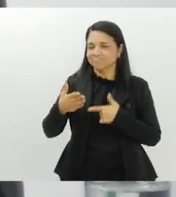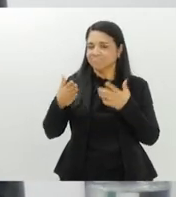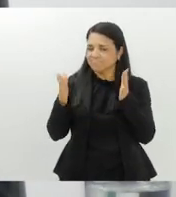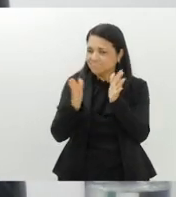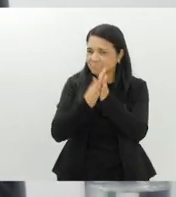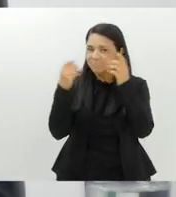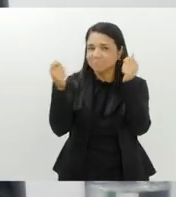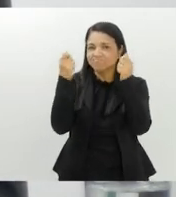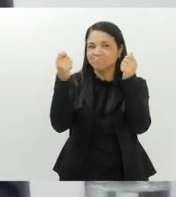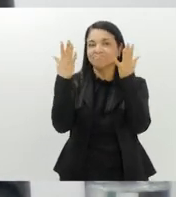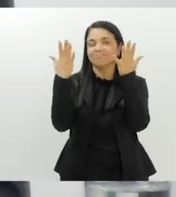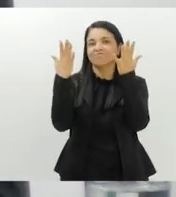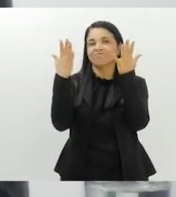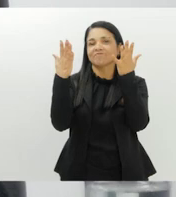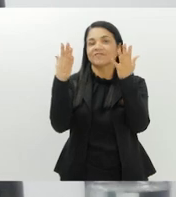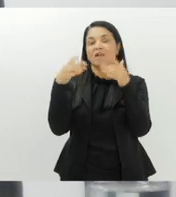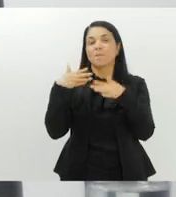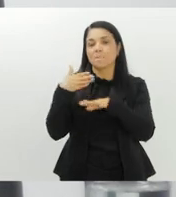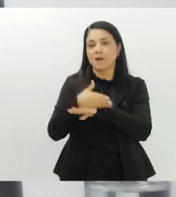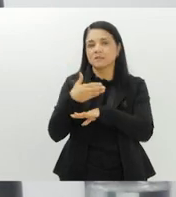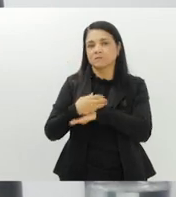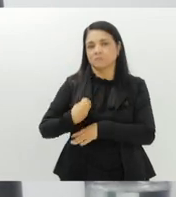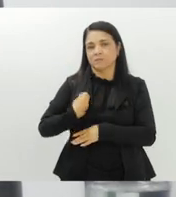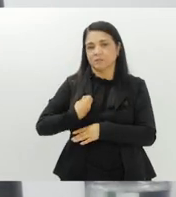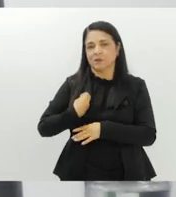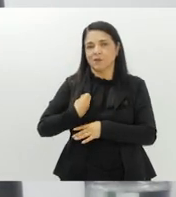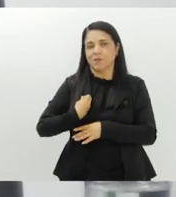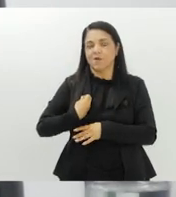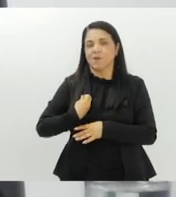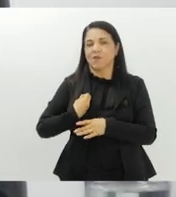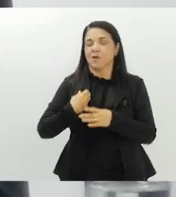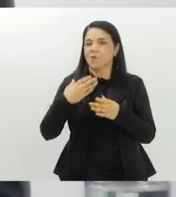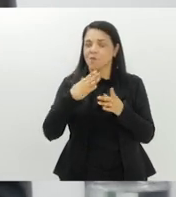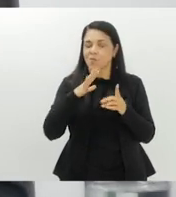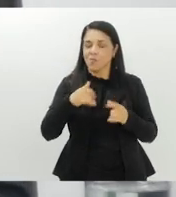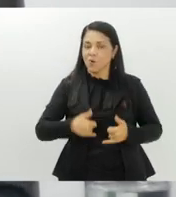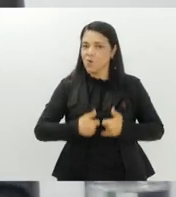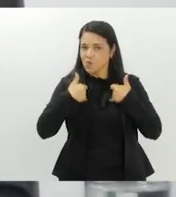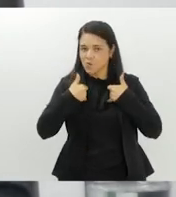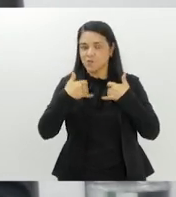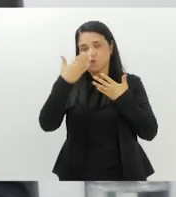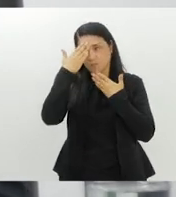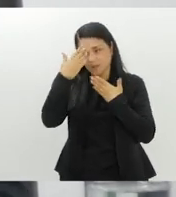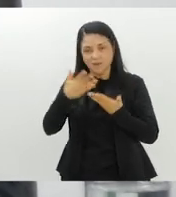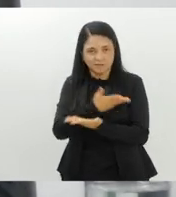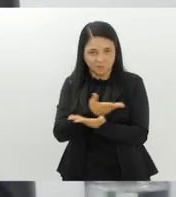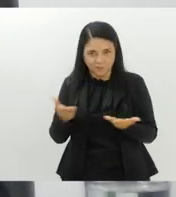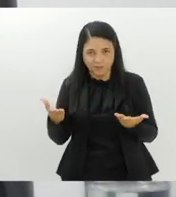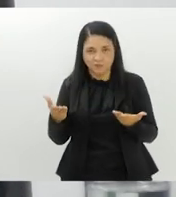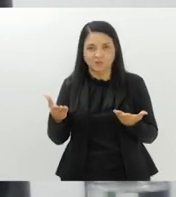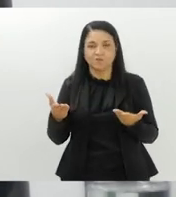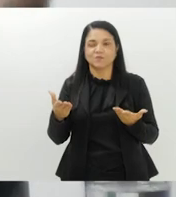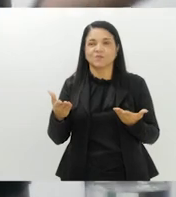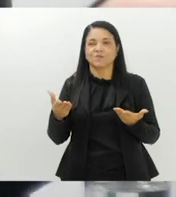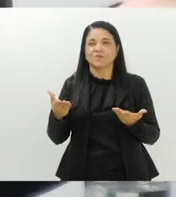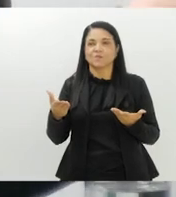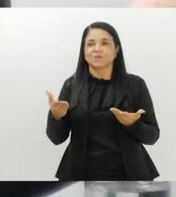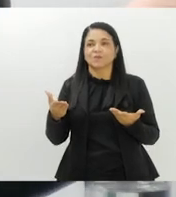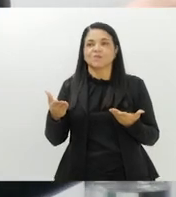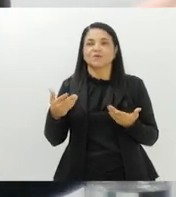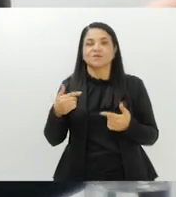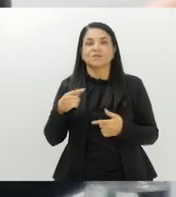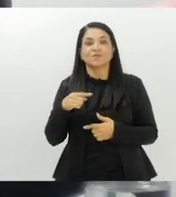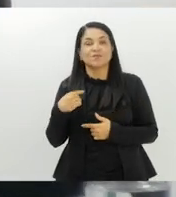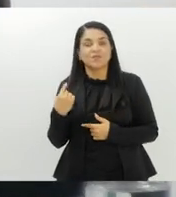Estar aqui participando disso é uma honra. Muito obrigado a todos vocês. E aí